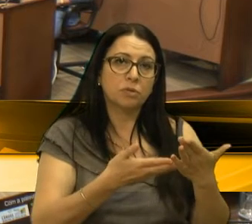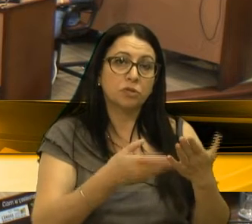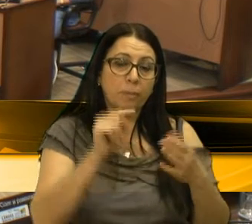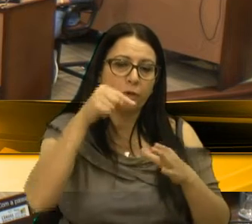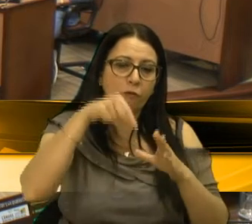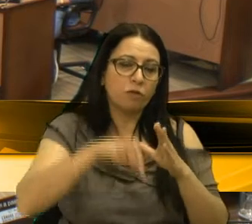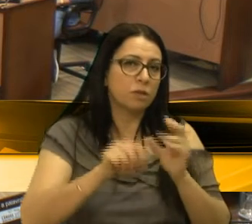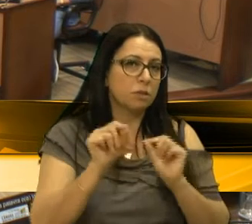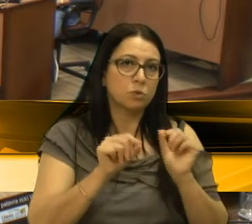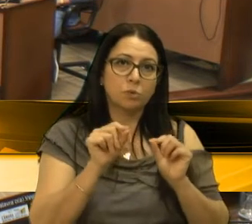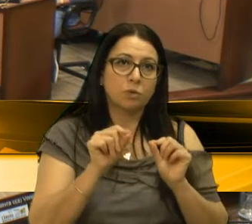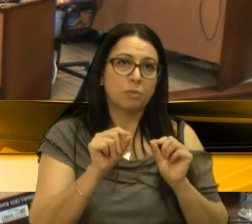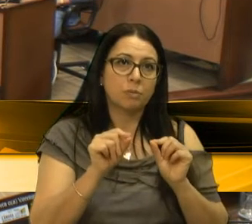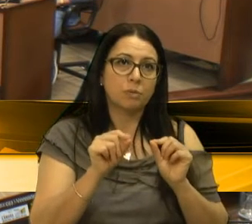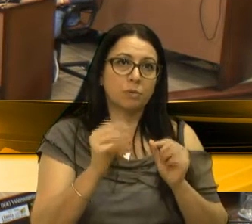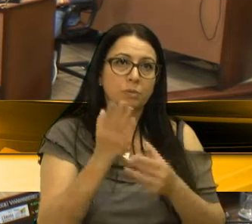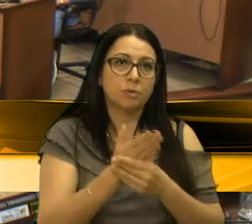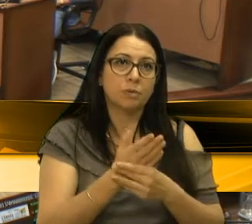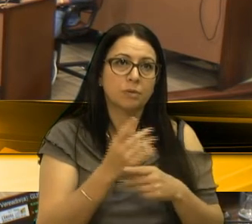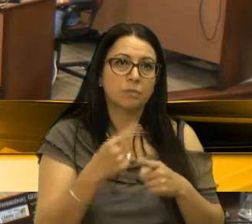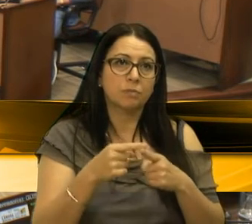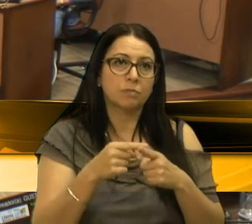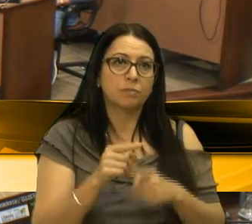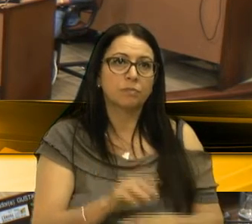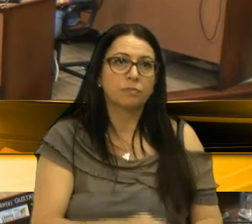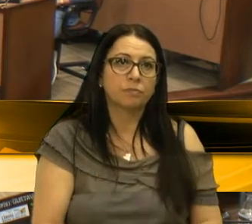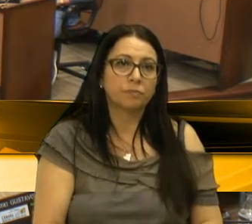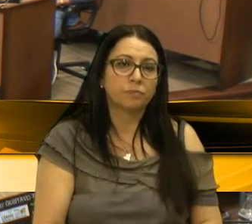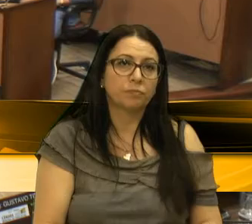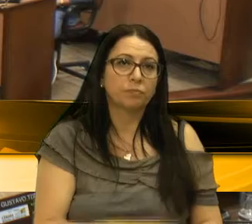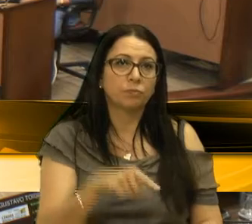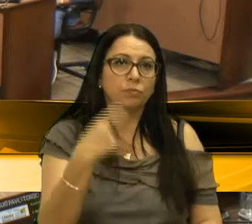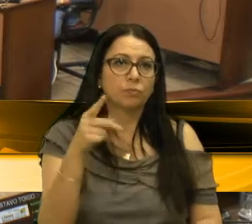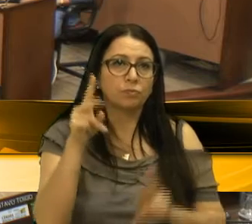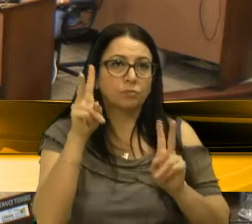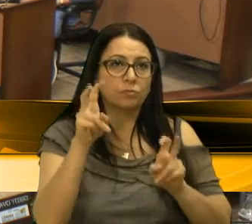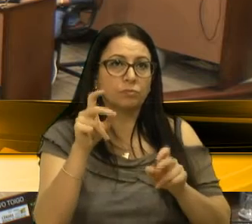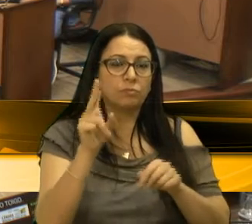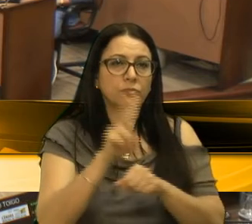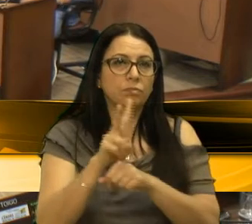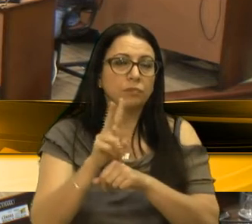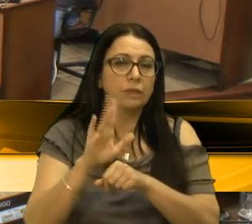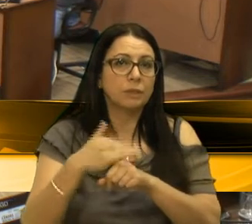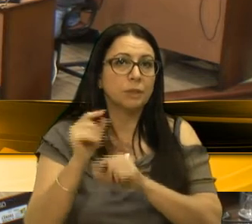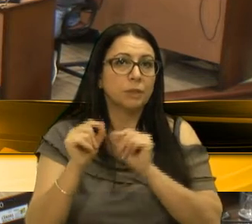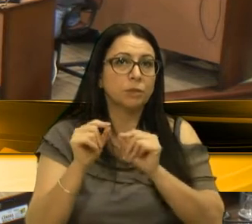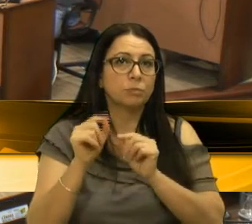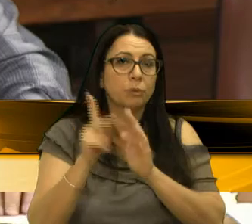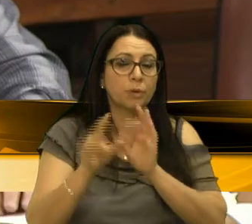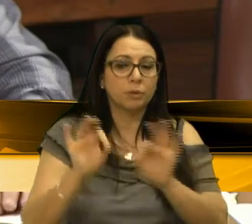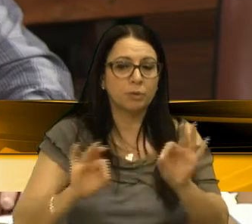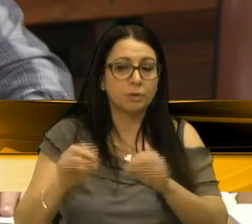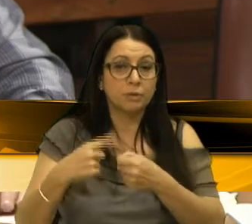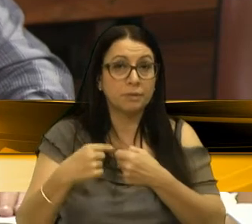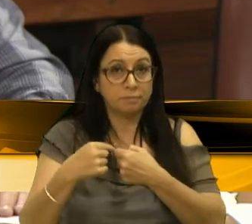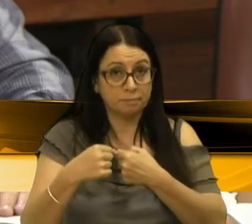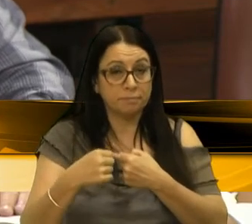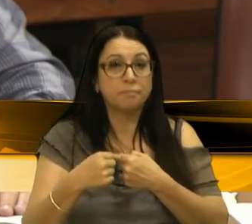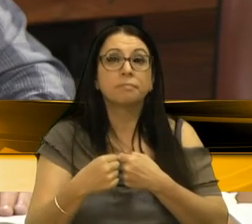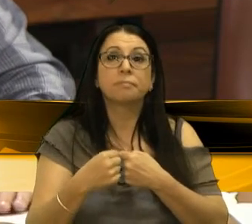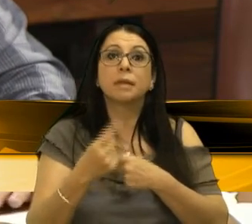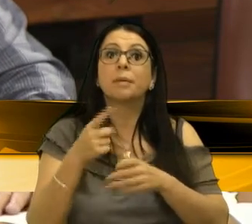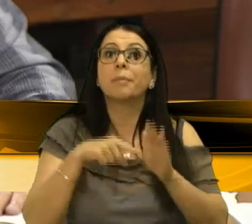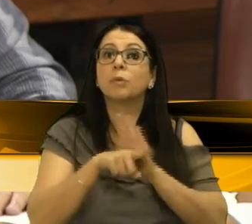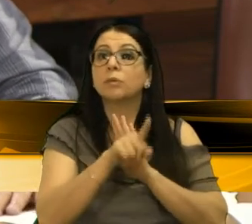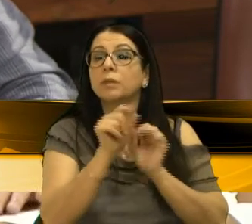aprofundar nesse processo, até por conta de outros assuntos que estava cuidando mais relativos ao plano diretor. Mas a pergunta que